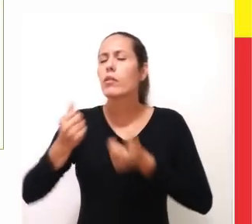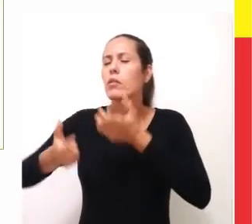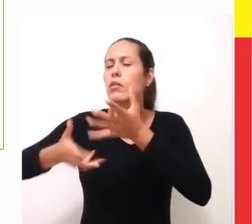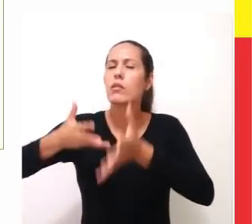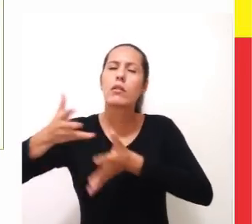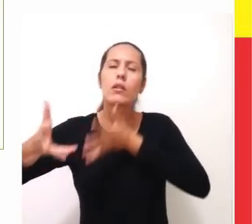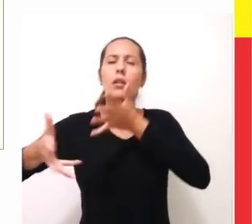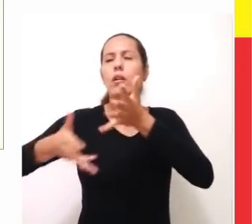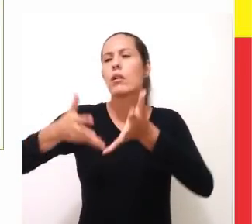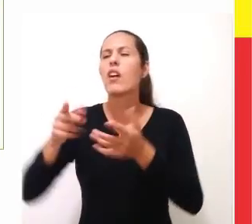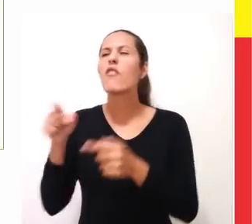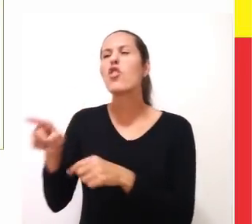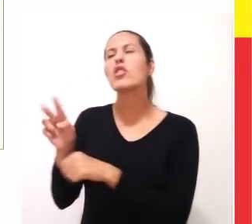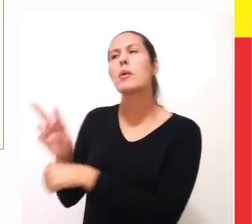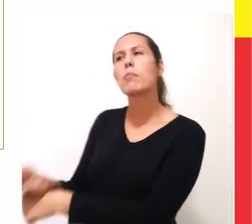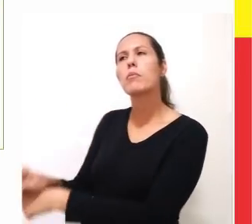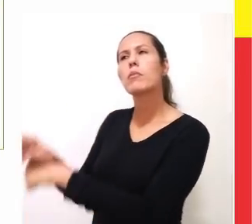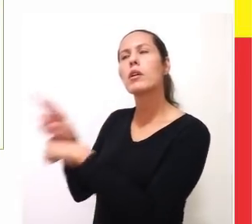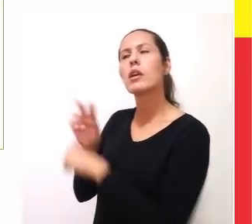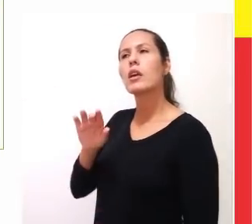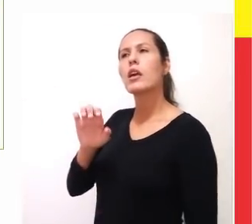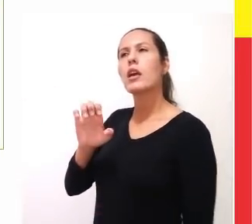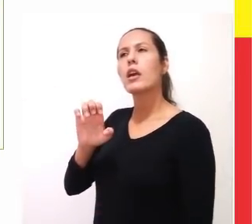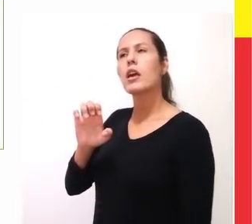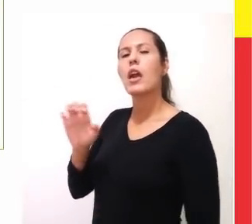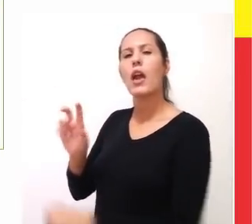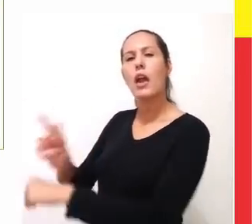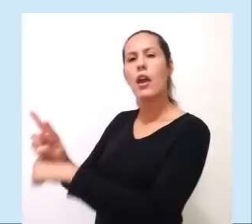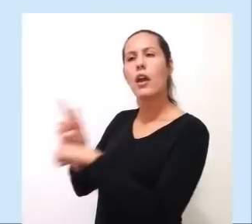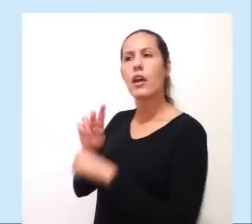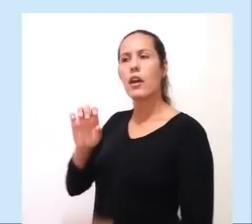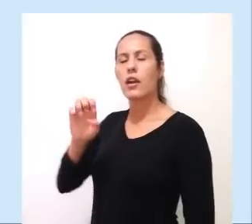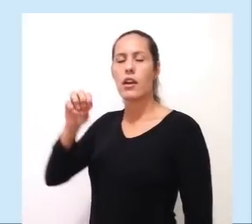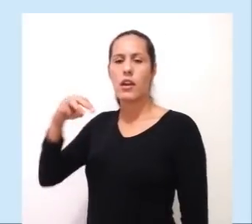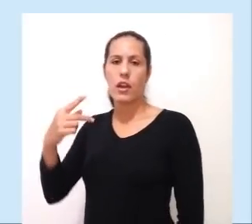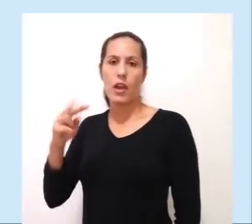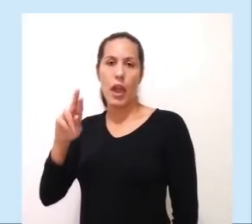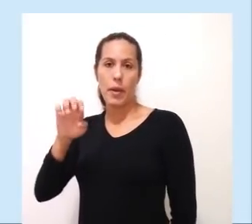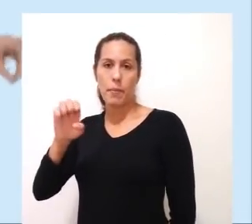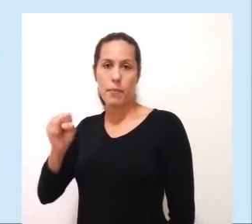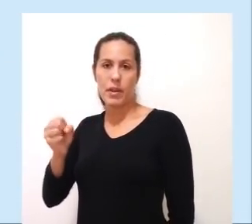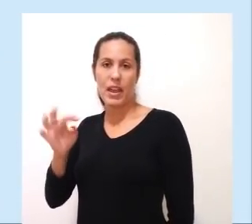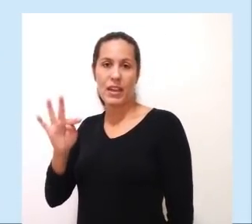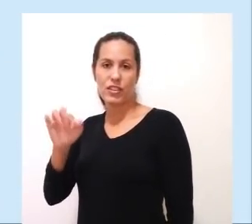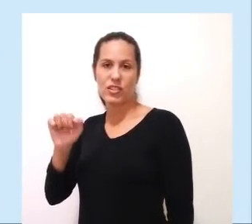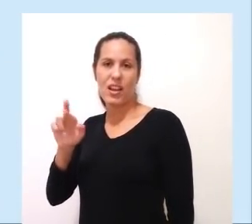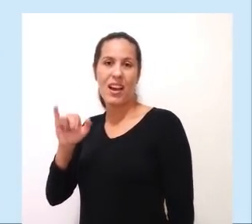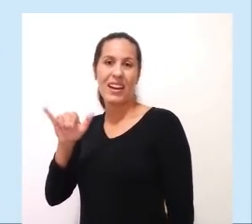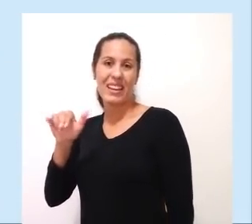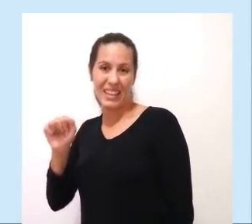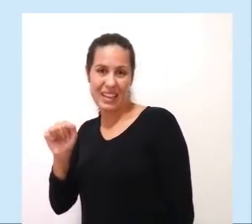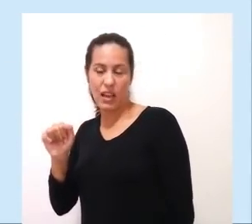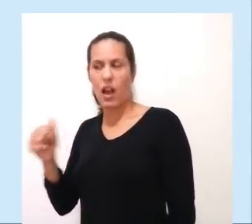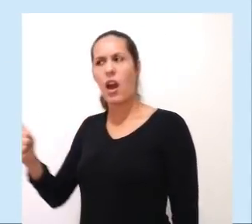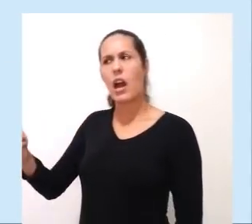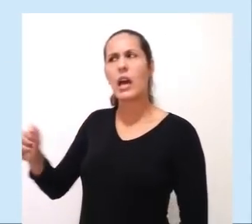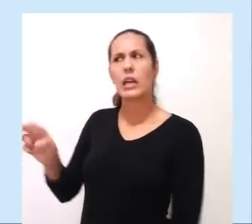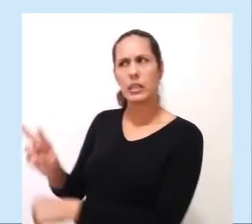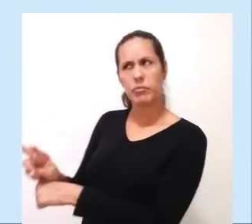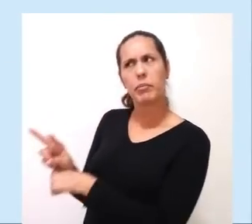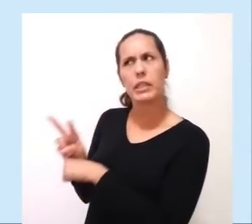me emprestaria a sua caneta? Então, emprestaria dentro de um texto jornalístico,